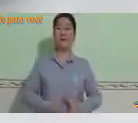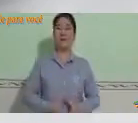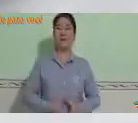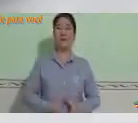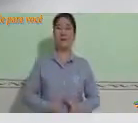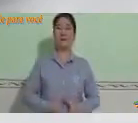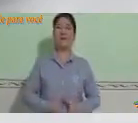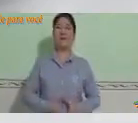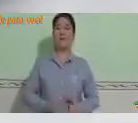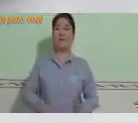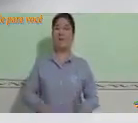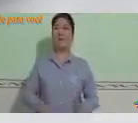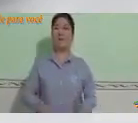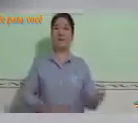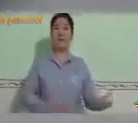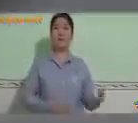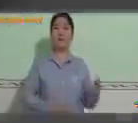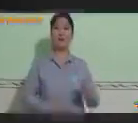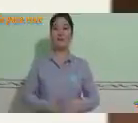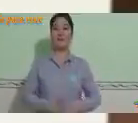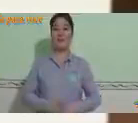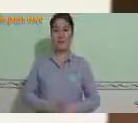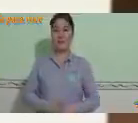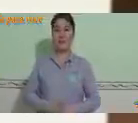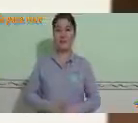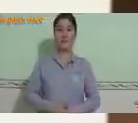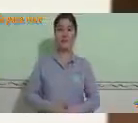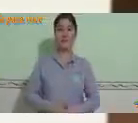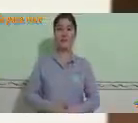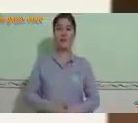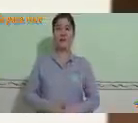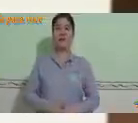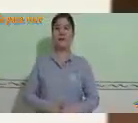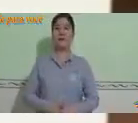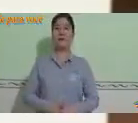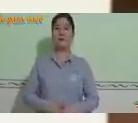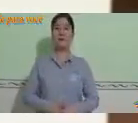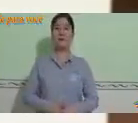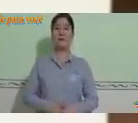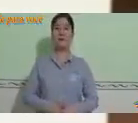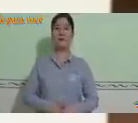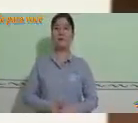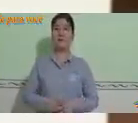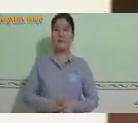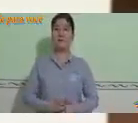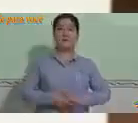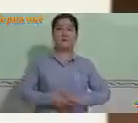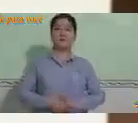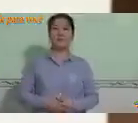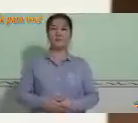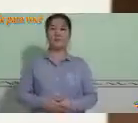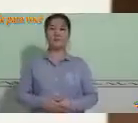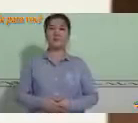azestrina como uma proteína importante para garantir os benefícios promovidos pela atividade física, mesmo que a atividade